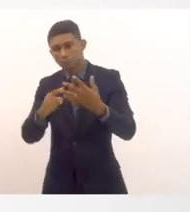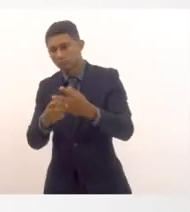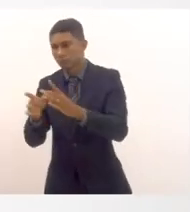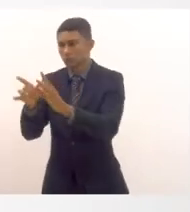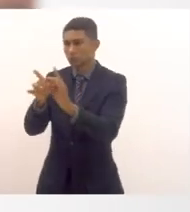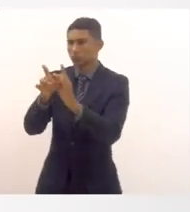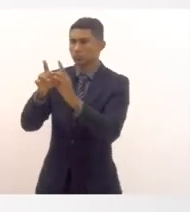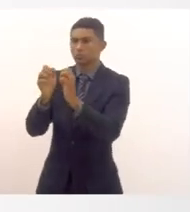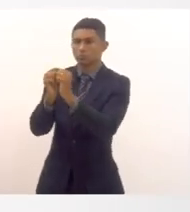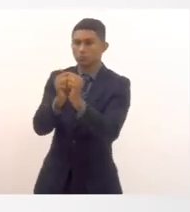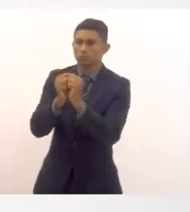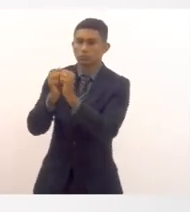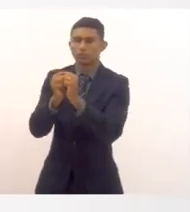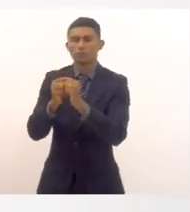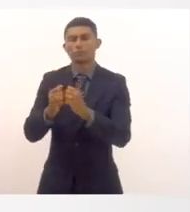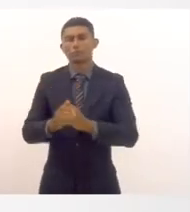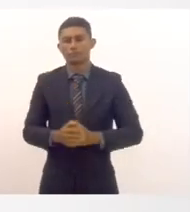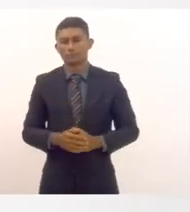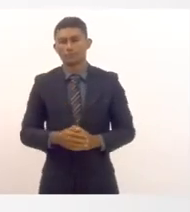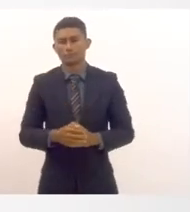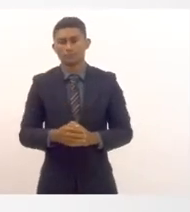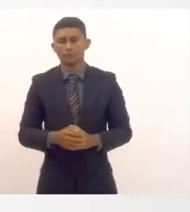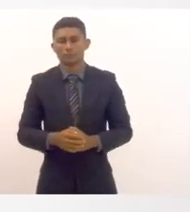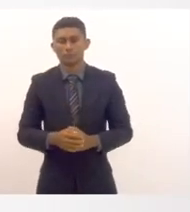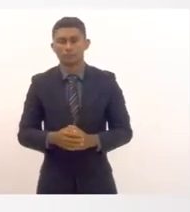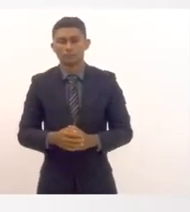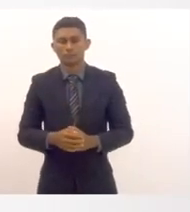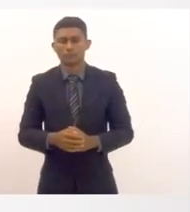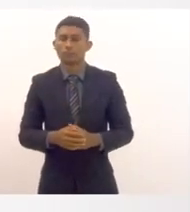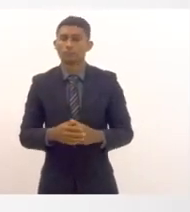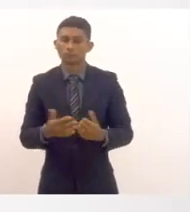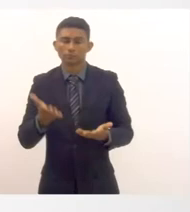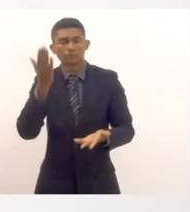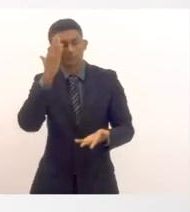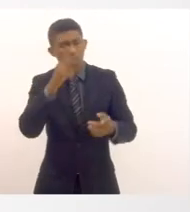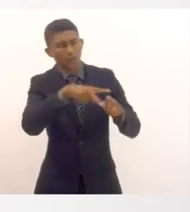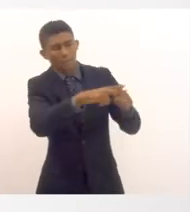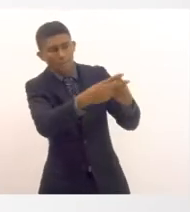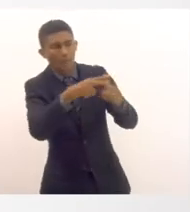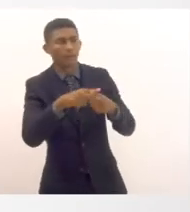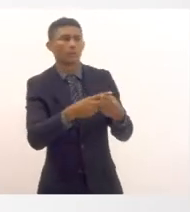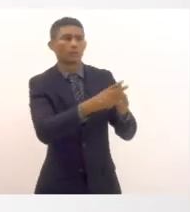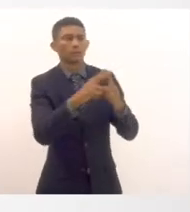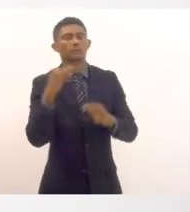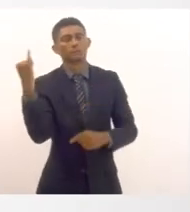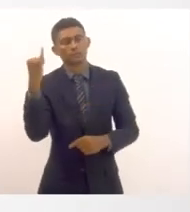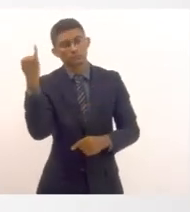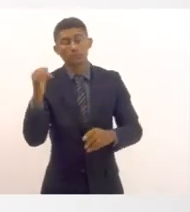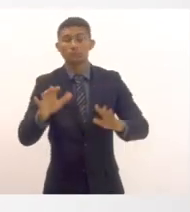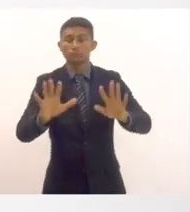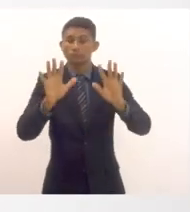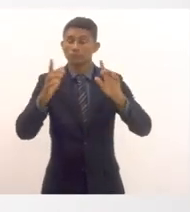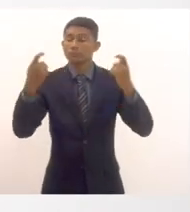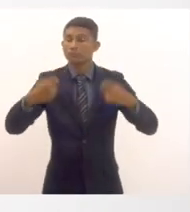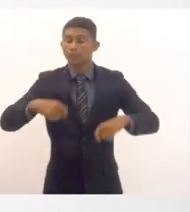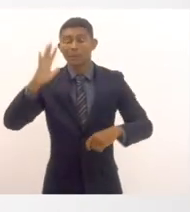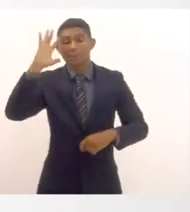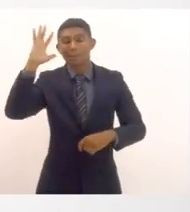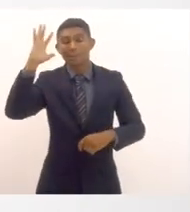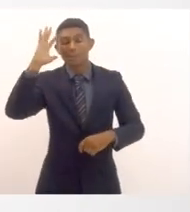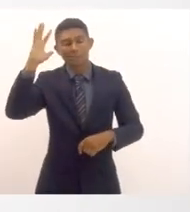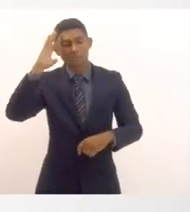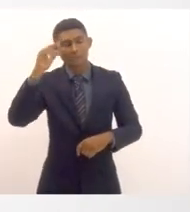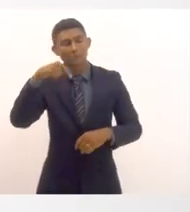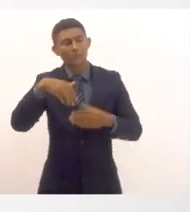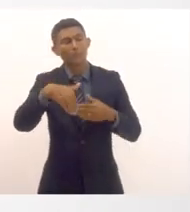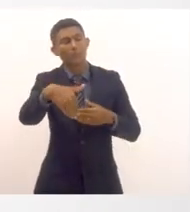com esses órgãos e não só uma atuação mais para os preparos né os reparos são importantes mas a gente tem que pensar mais à frente para que